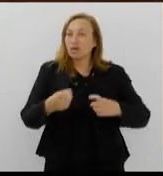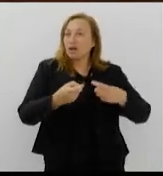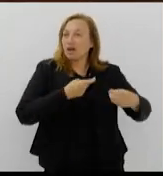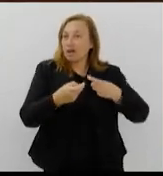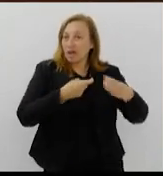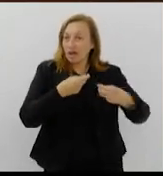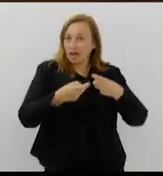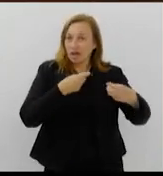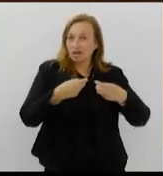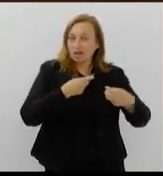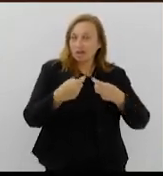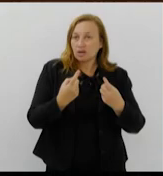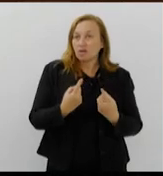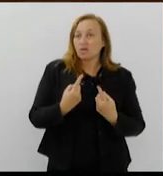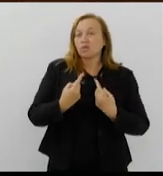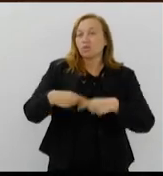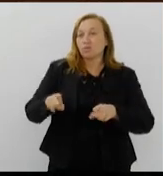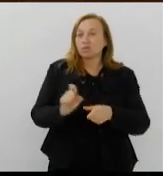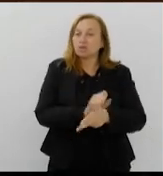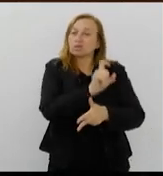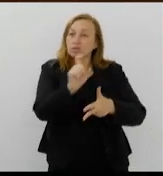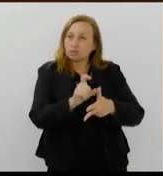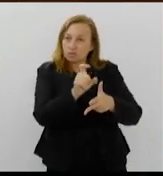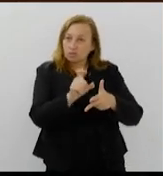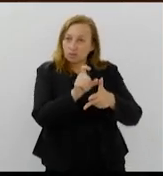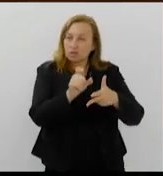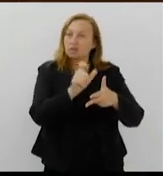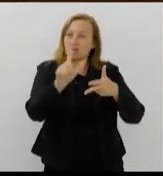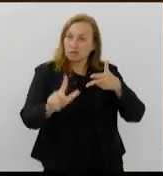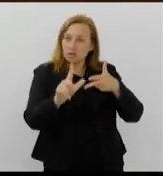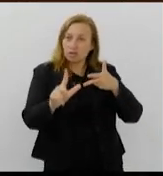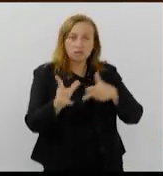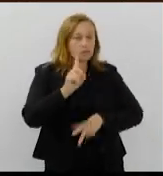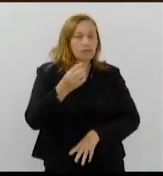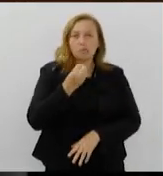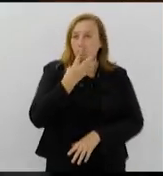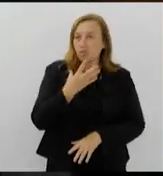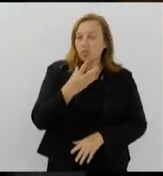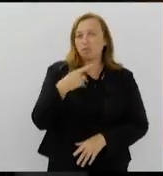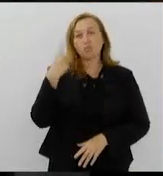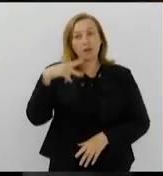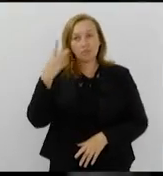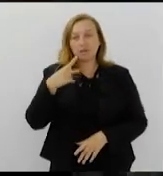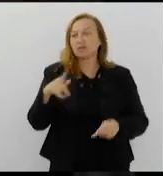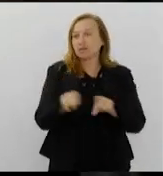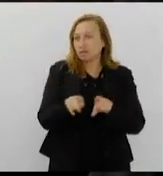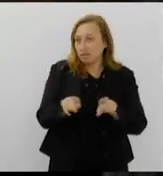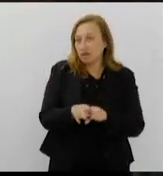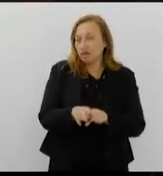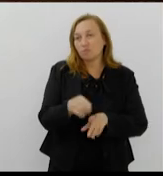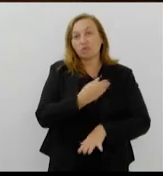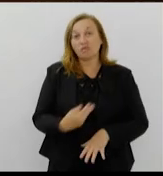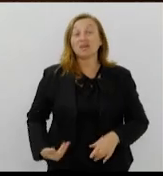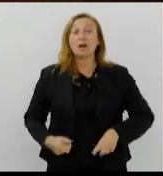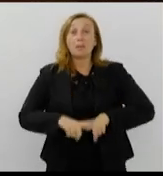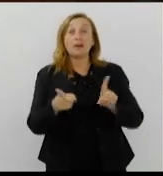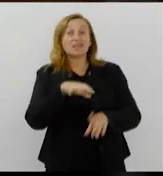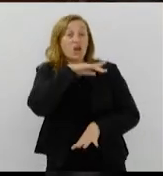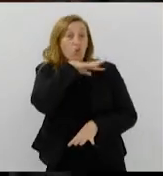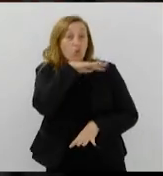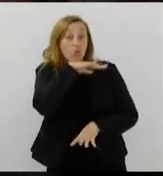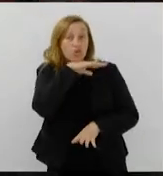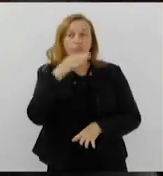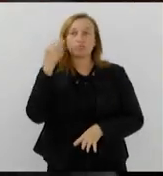Assembleia Legislativa do Estado. Isso não é bom para o Parlamento, isso não é bom para o governo, mas é muito ruim para o governador. Que ele